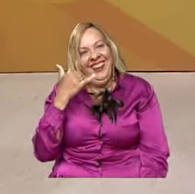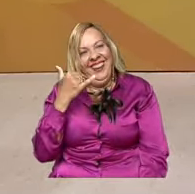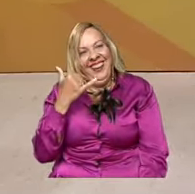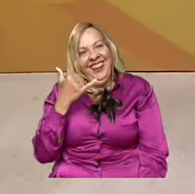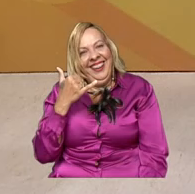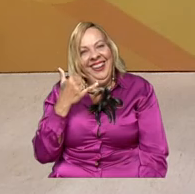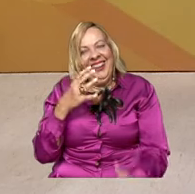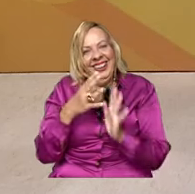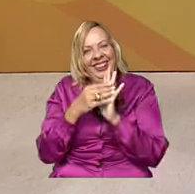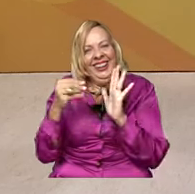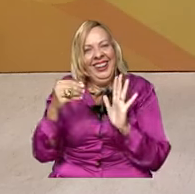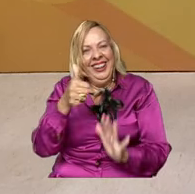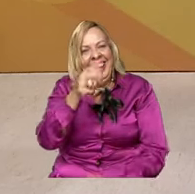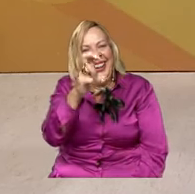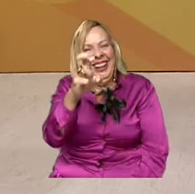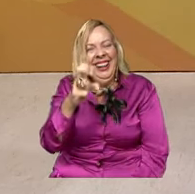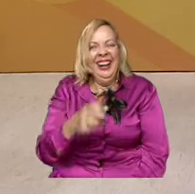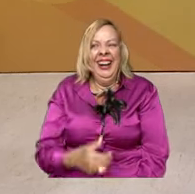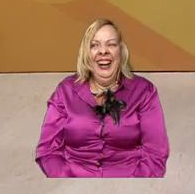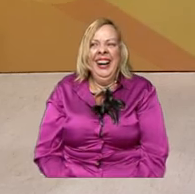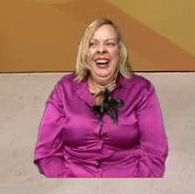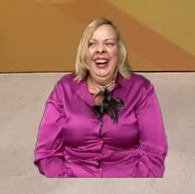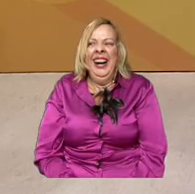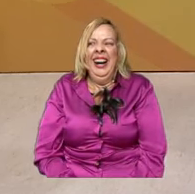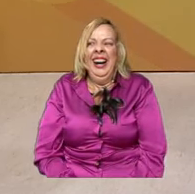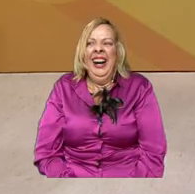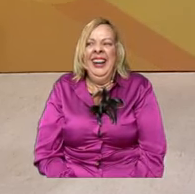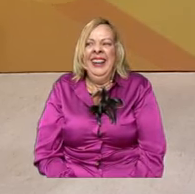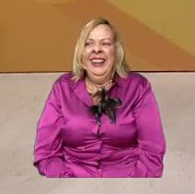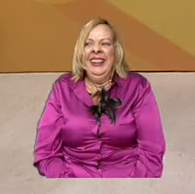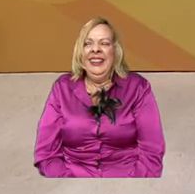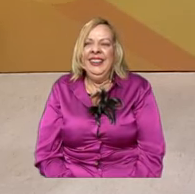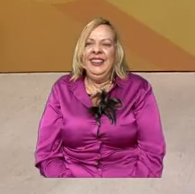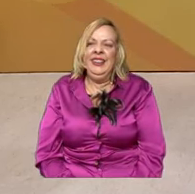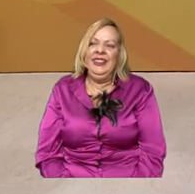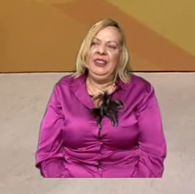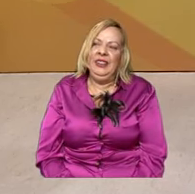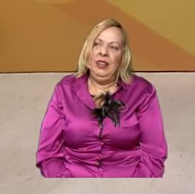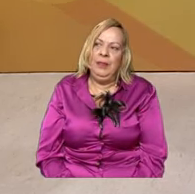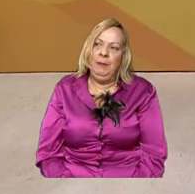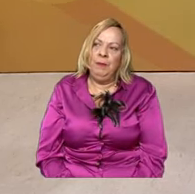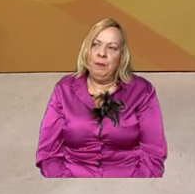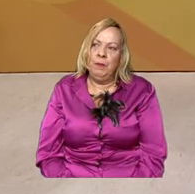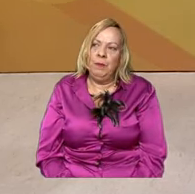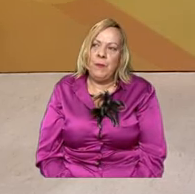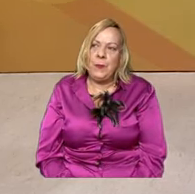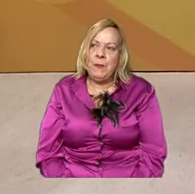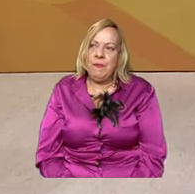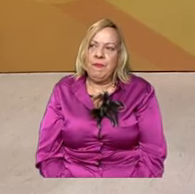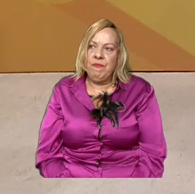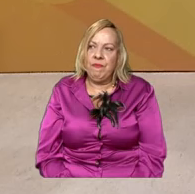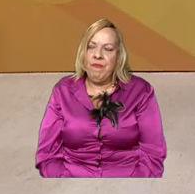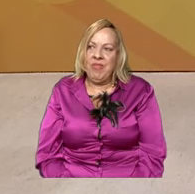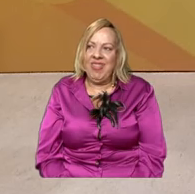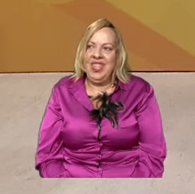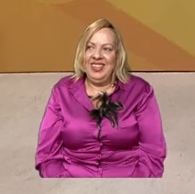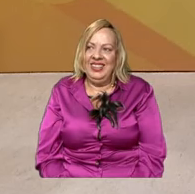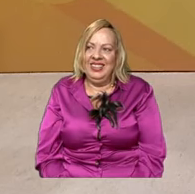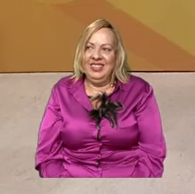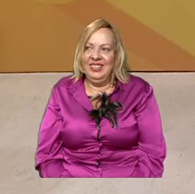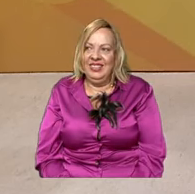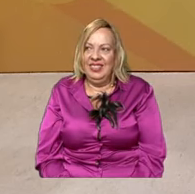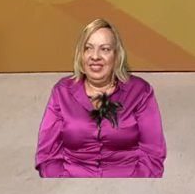iPhone 15, hein? Do, 15! Do último modelo. 15, 128 GB. A gata quer atualizar o dela, viu? Ó, tá vendo? A gata tá querendo